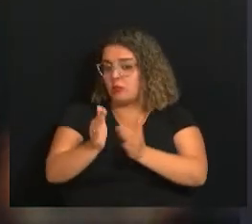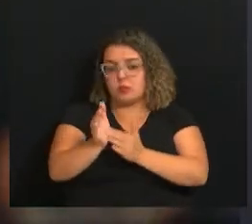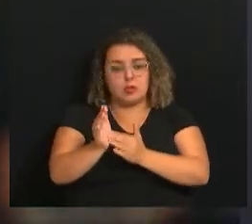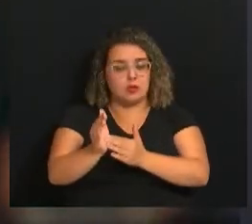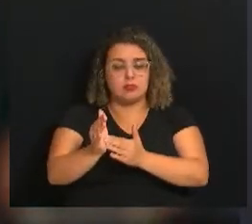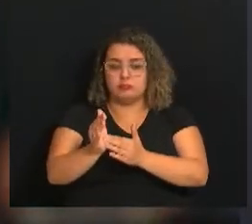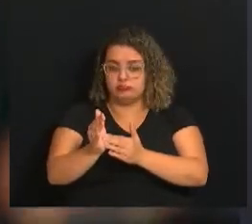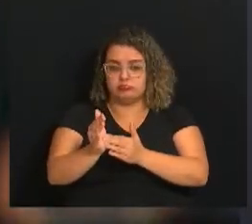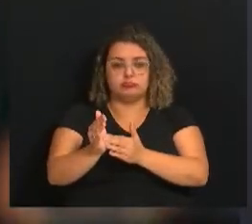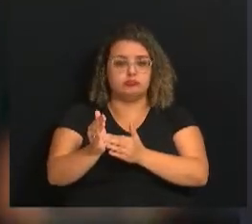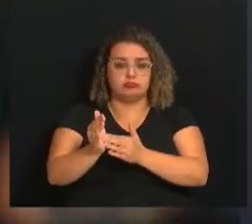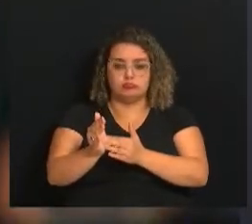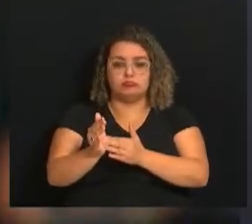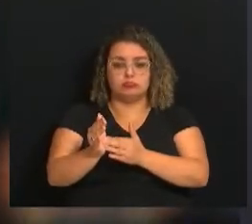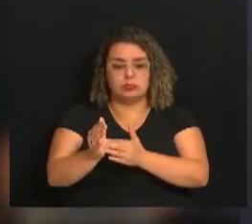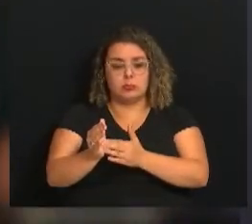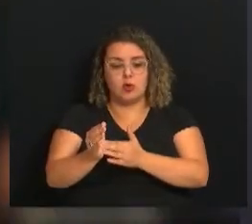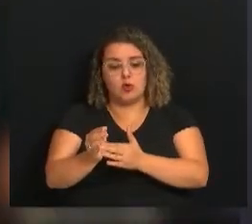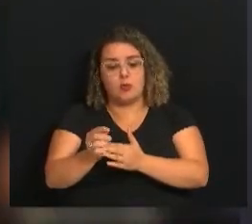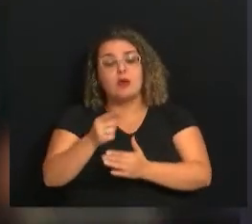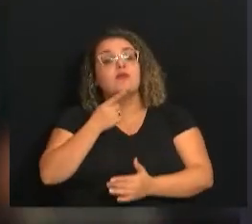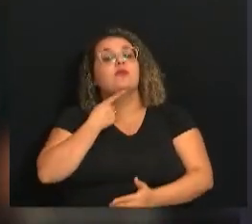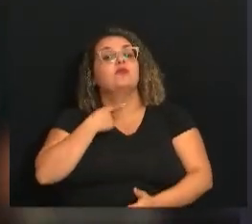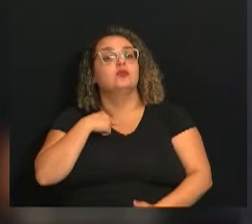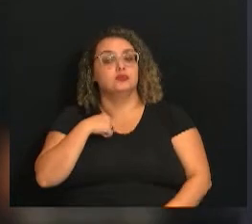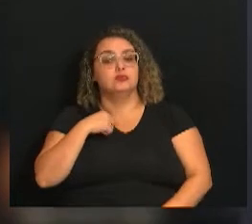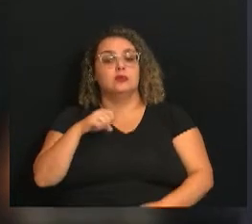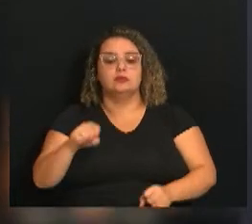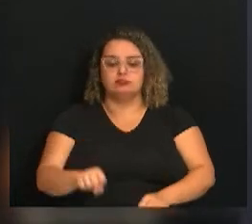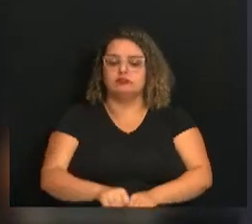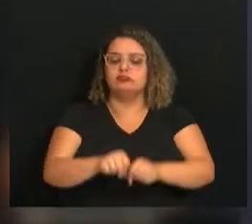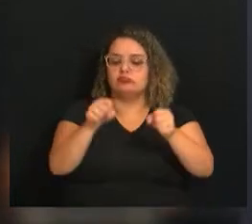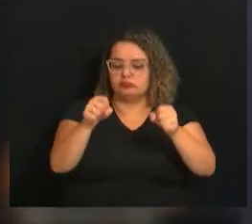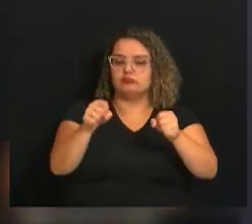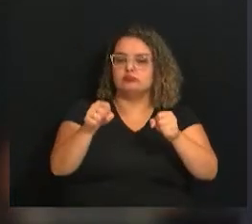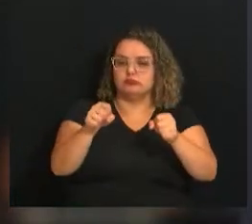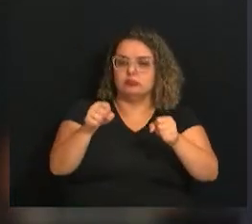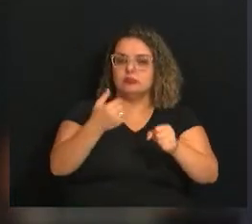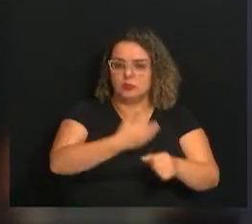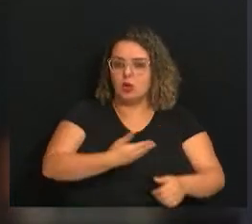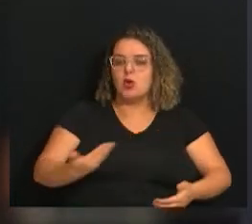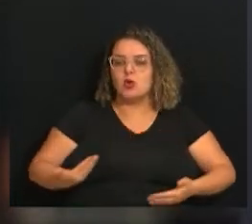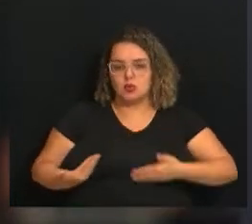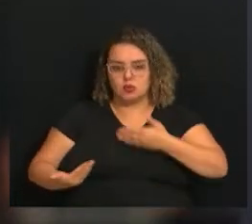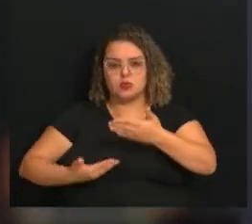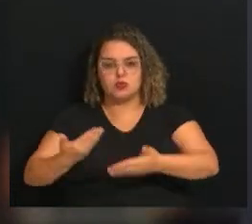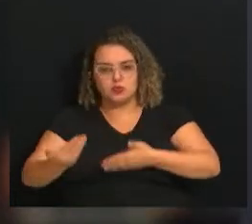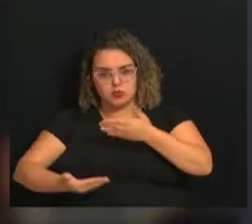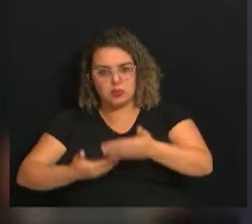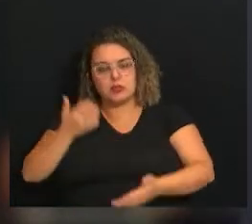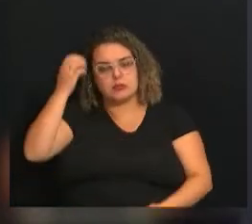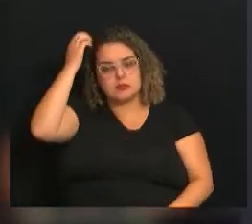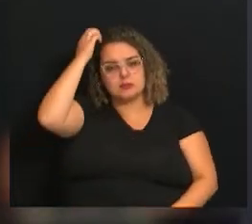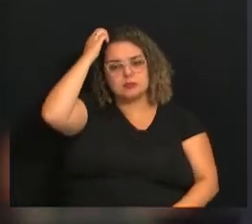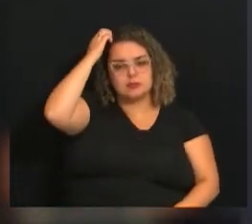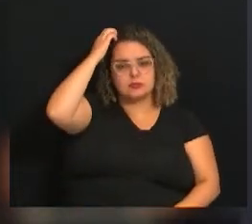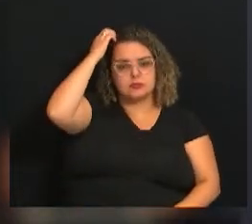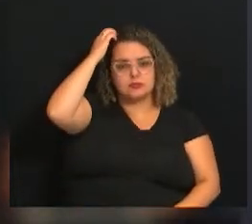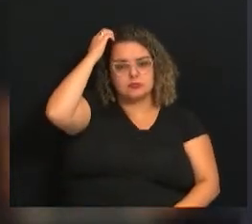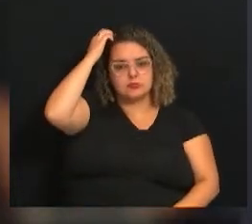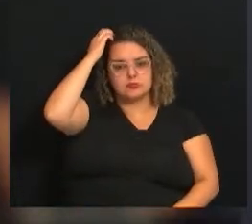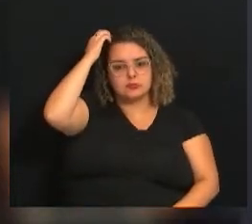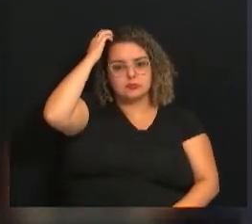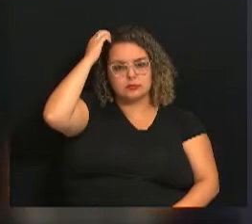tem uma tendência mesmo de desmontar o serviço público, e isso pode cada vez